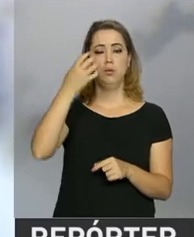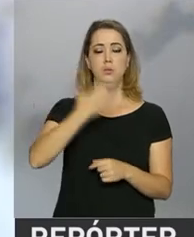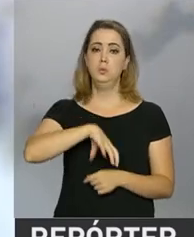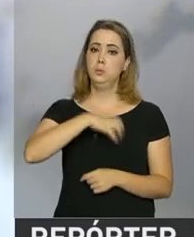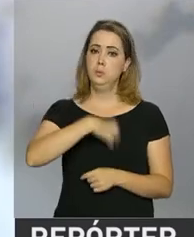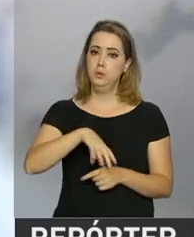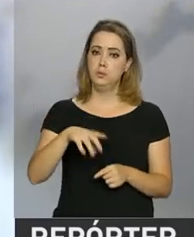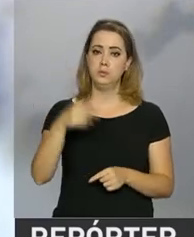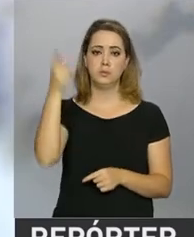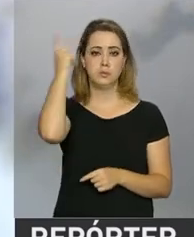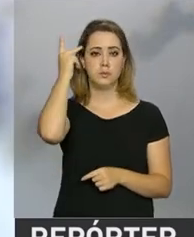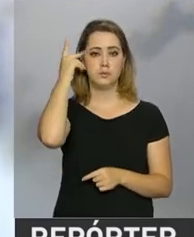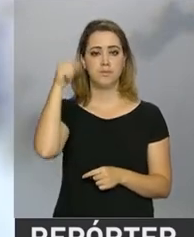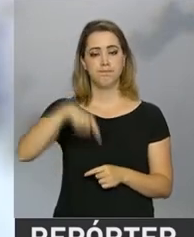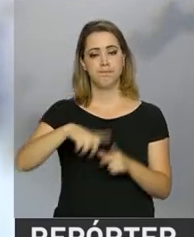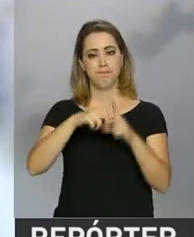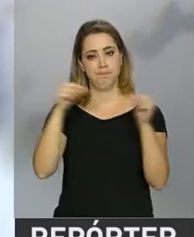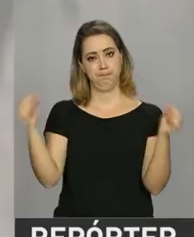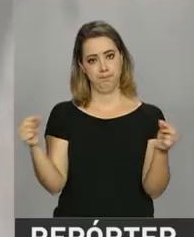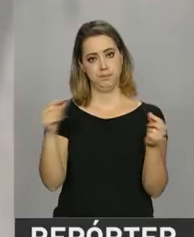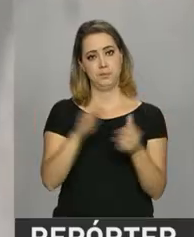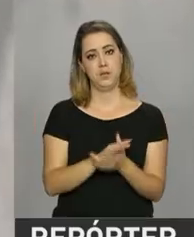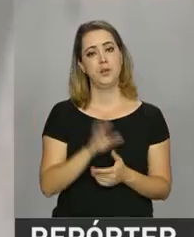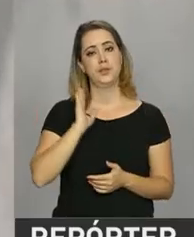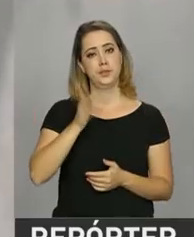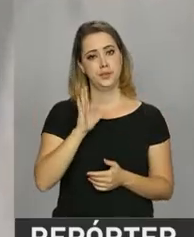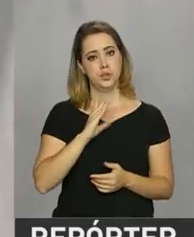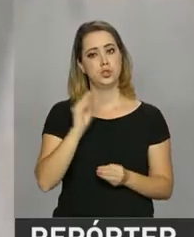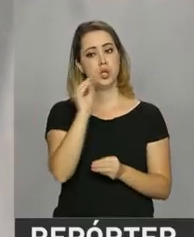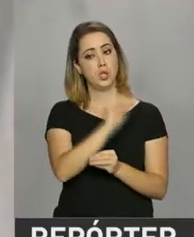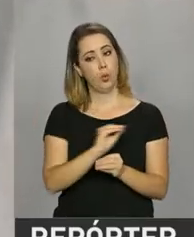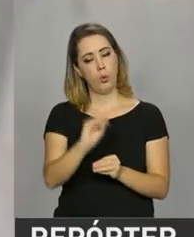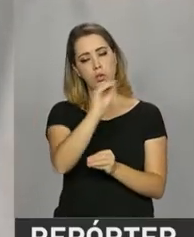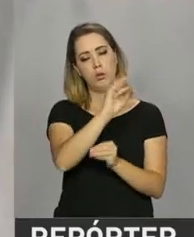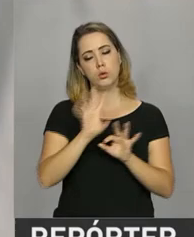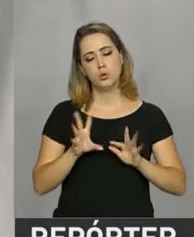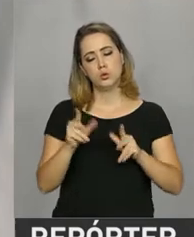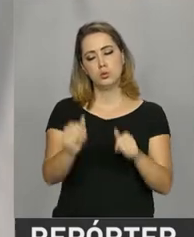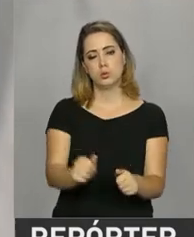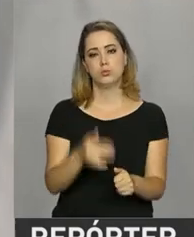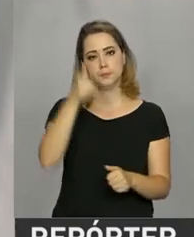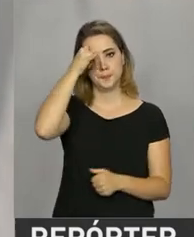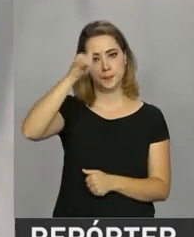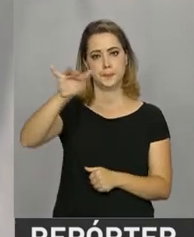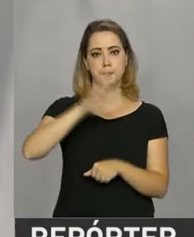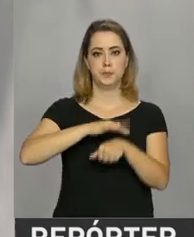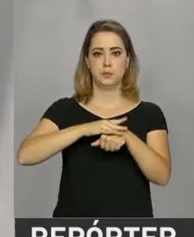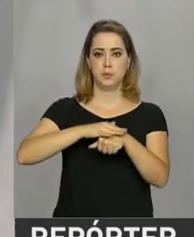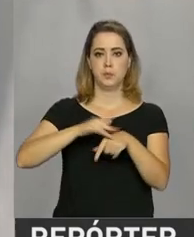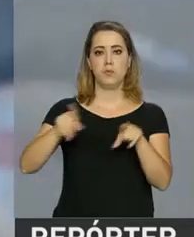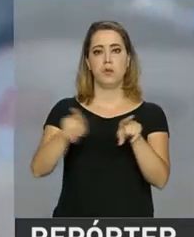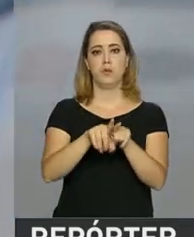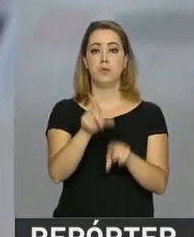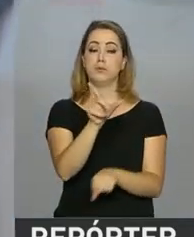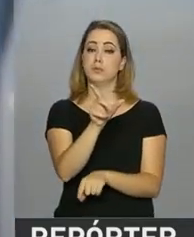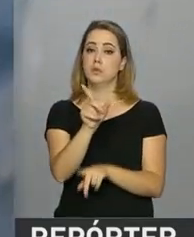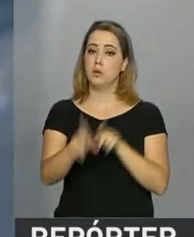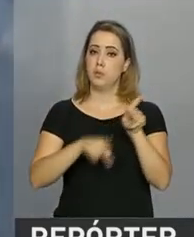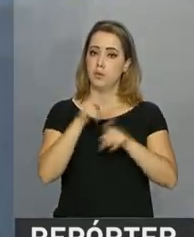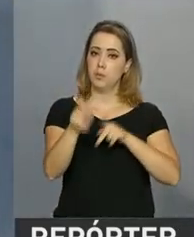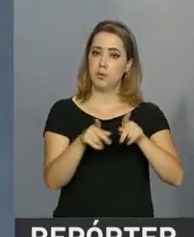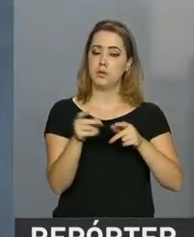são paulo e distrito federal que já adotaram várias ações no combate à doença sobretudo para a população